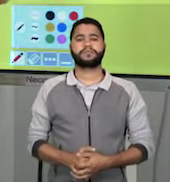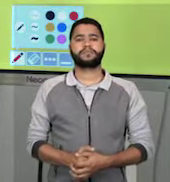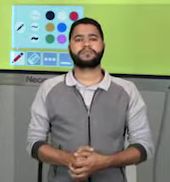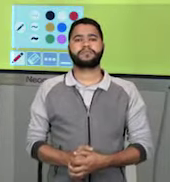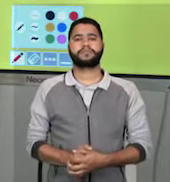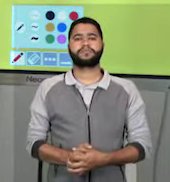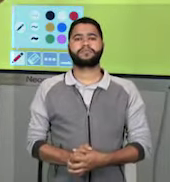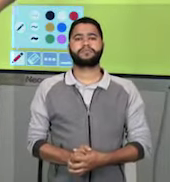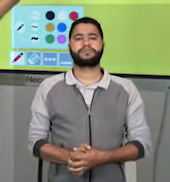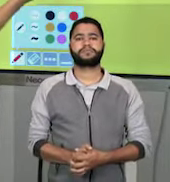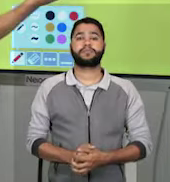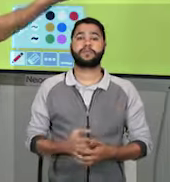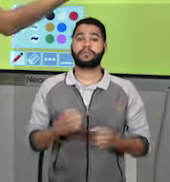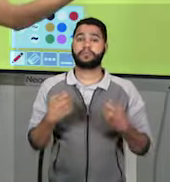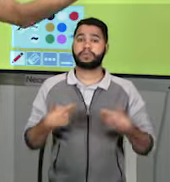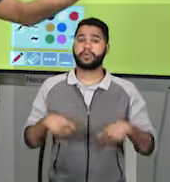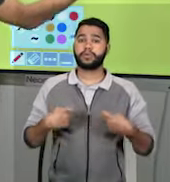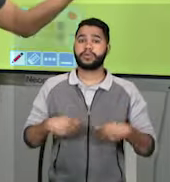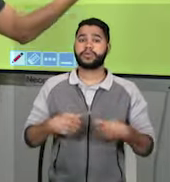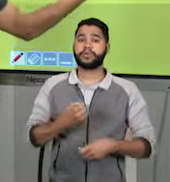Então, eu preciso desses valores aqui, ó,